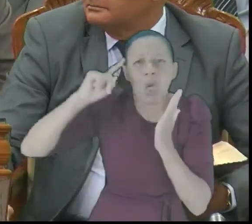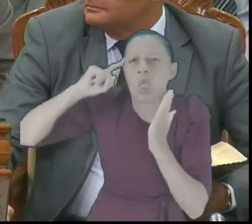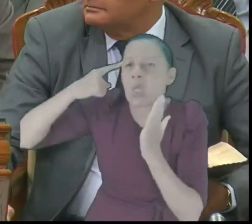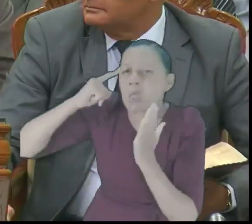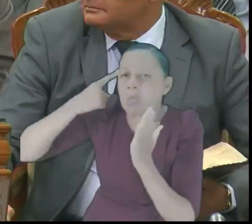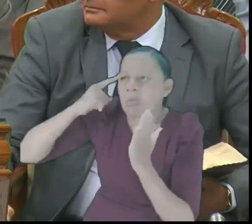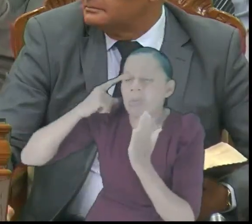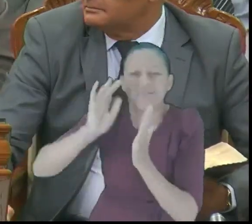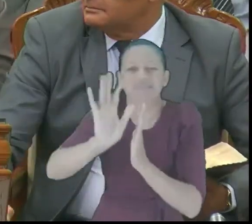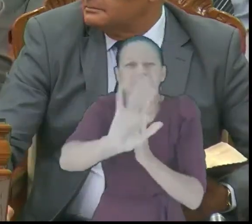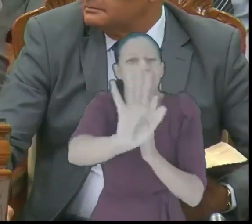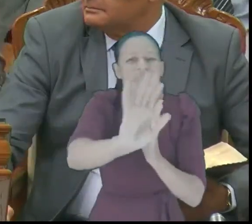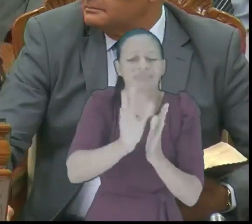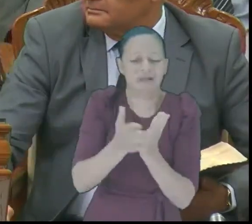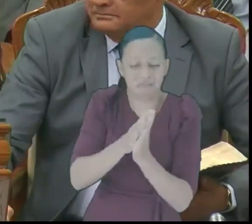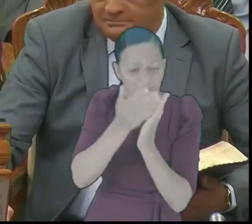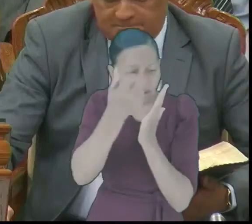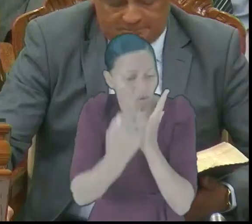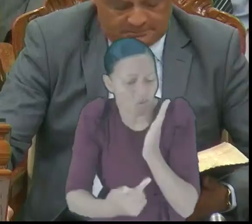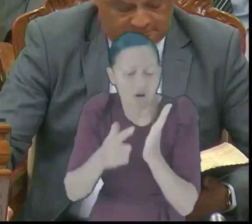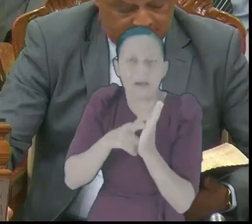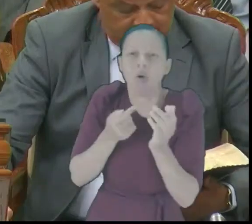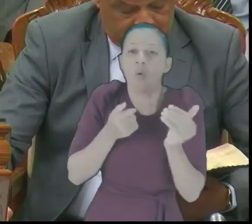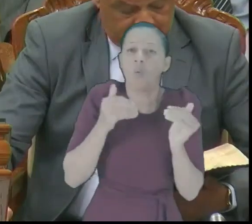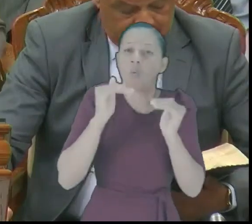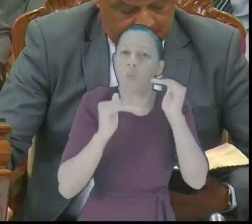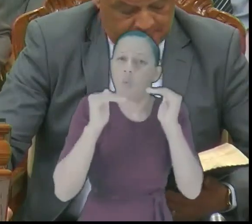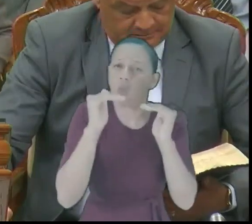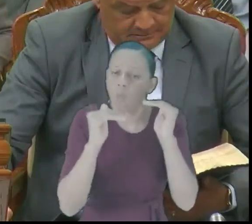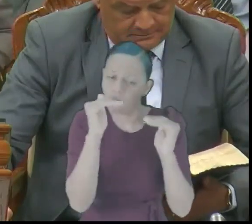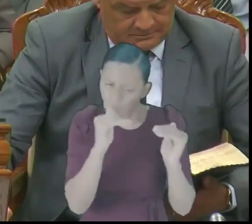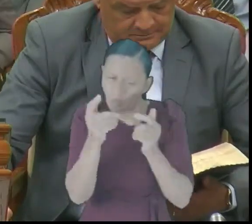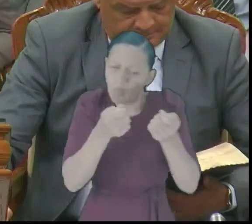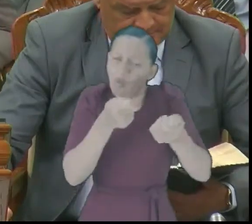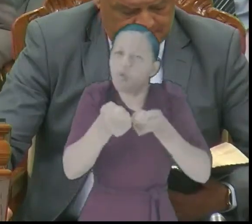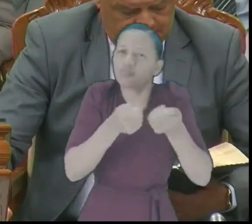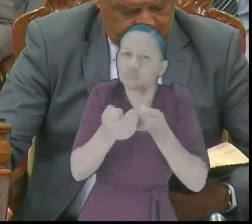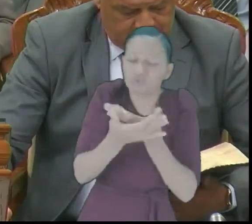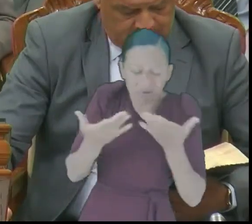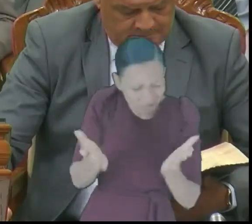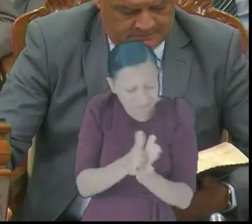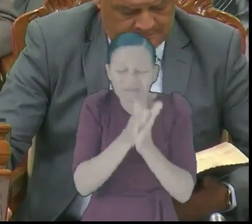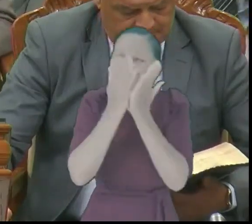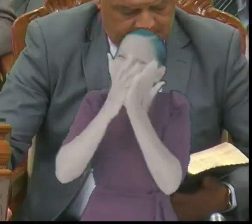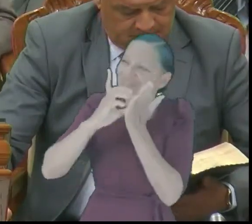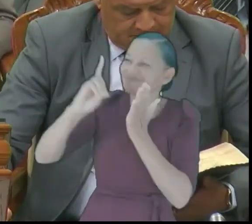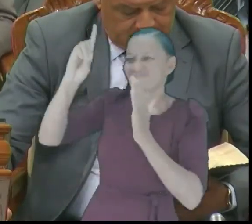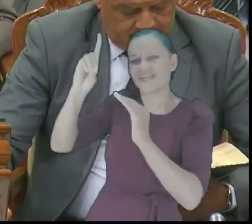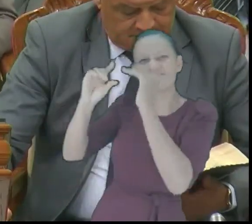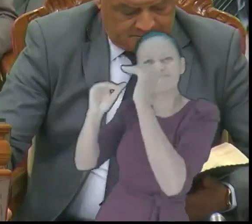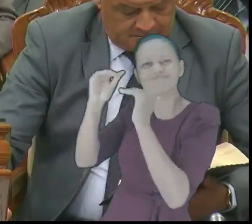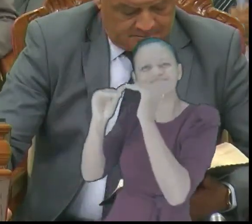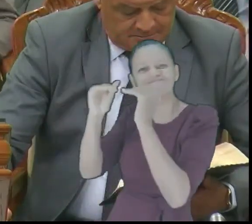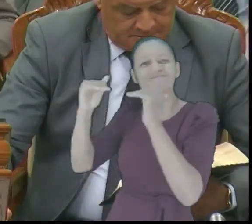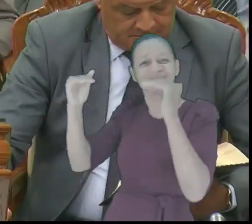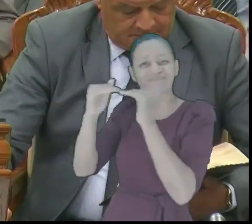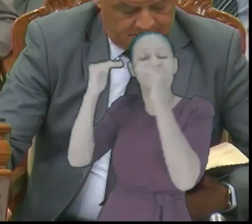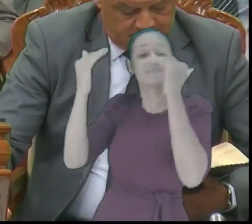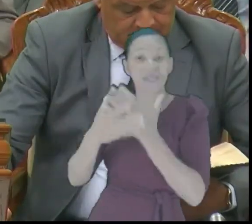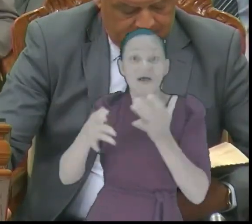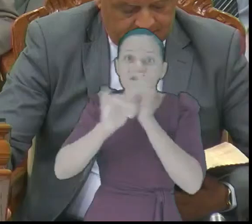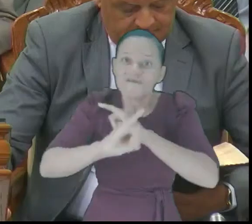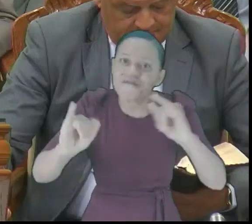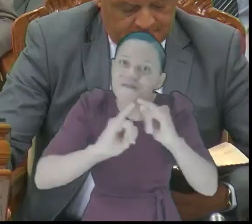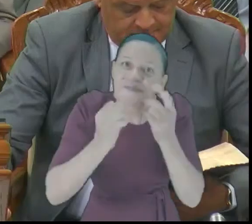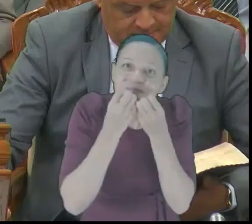fanatismo. A Bíblia não ensina. A Bíblia é equilibradíssima. A palavra de Deus é equilibradíssima, porque Deus é equilibrado. Eu tenho uma notícia